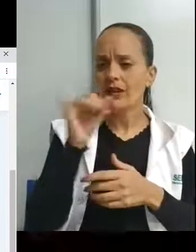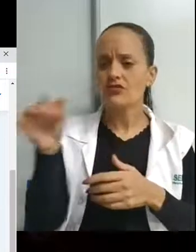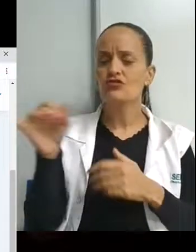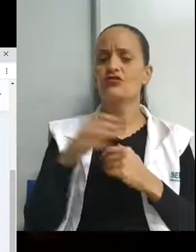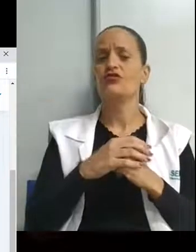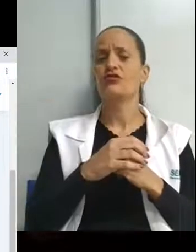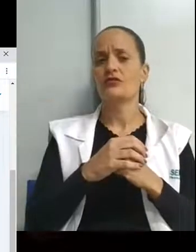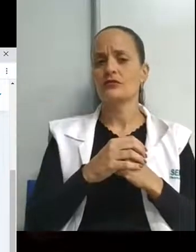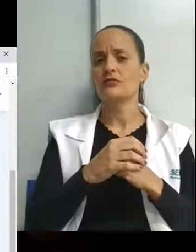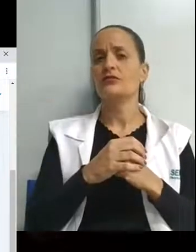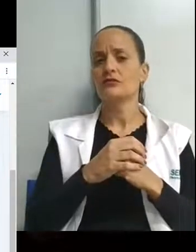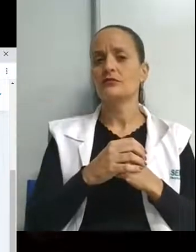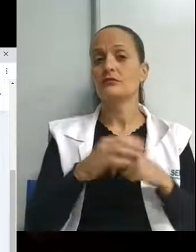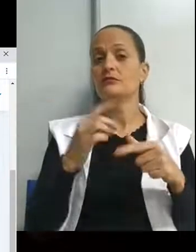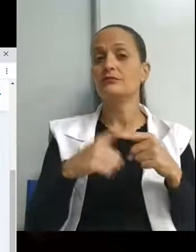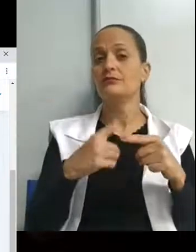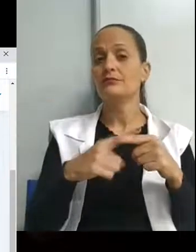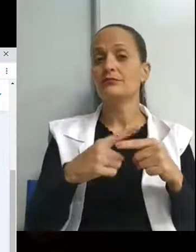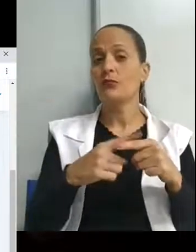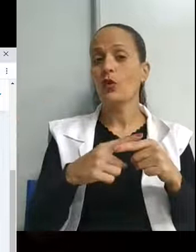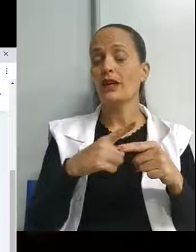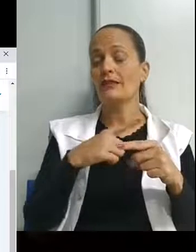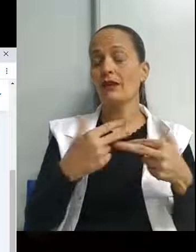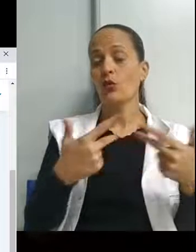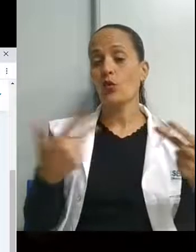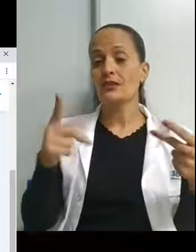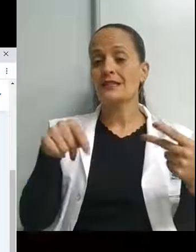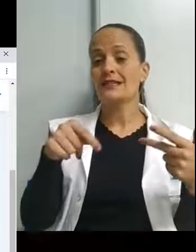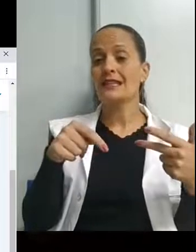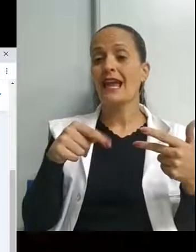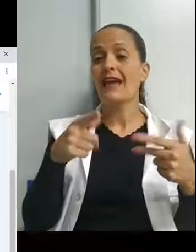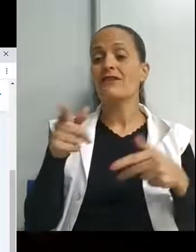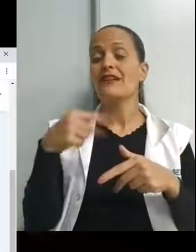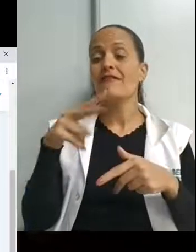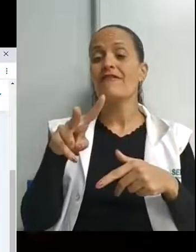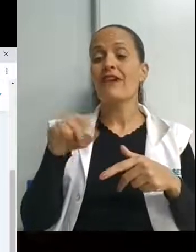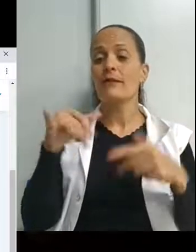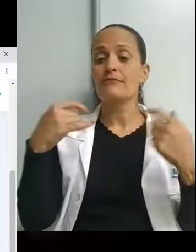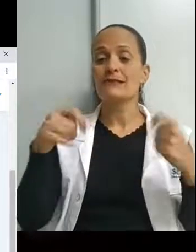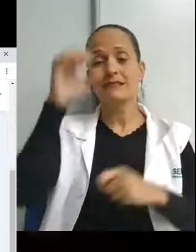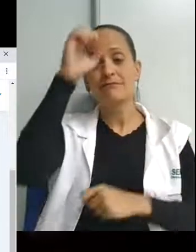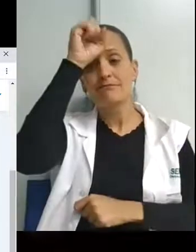da rede, ele vai ser muito comum no dia a dia de vocês, né? Parte de geração